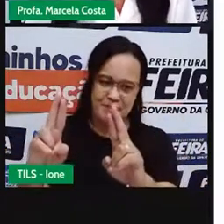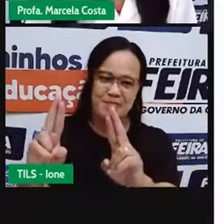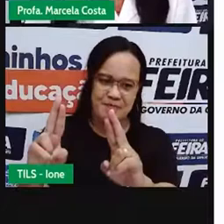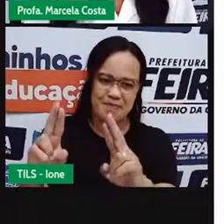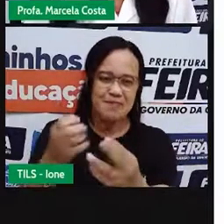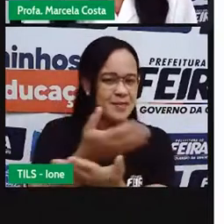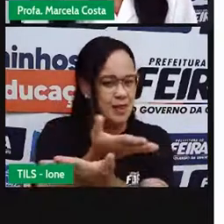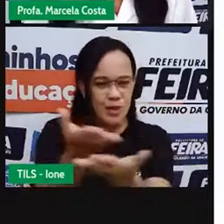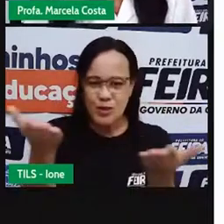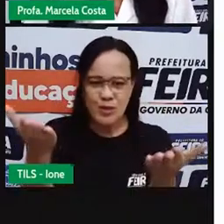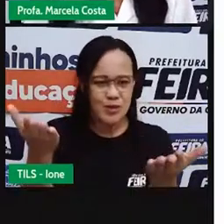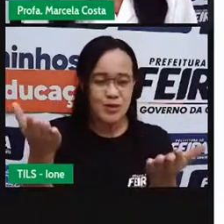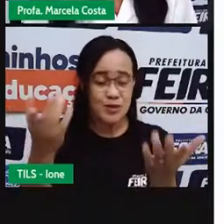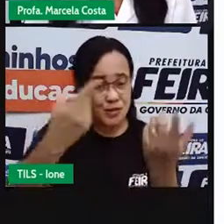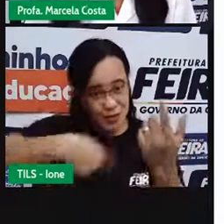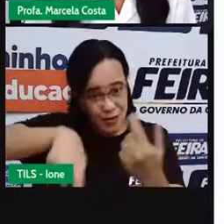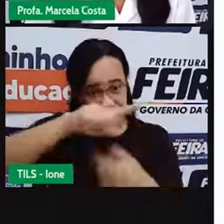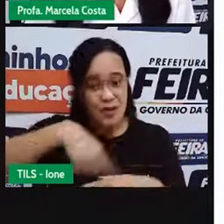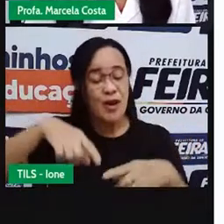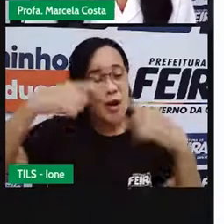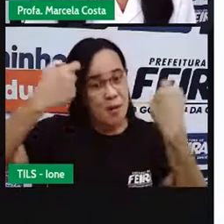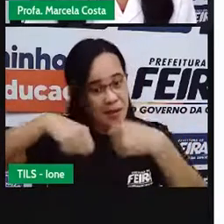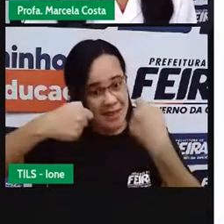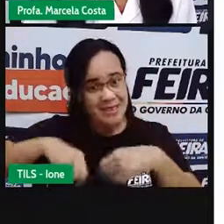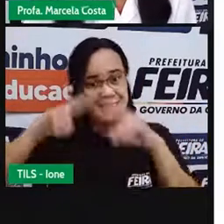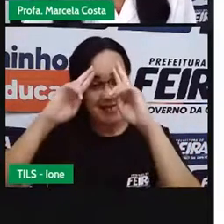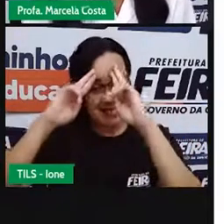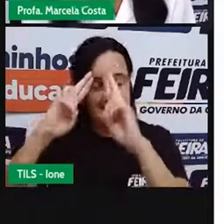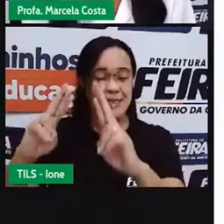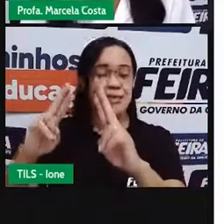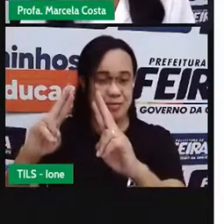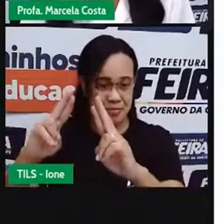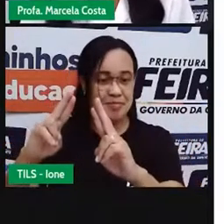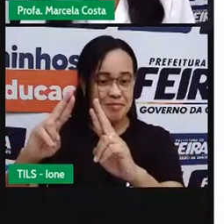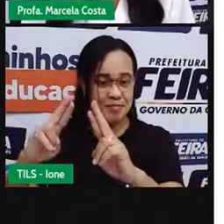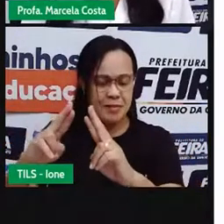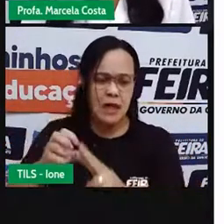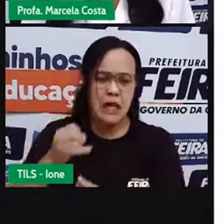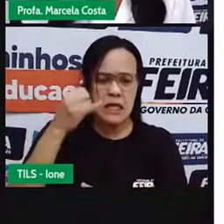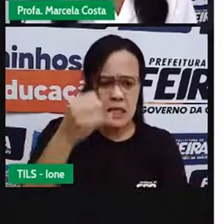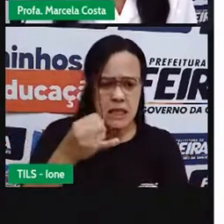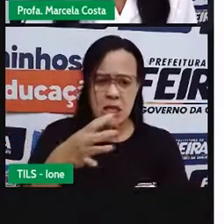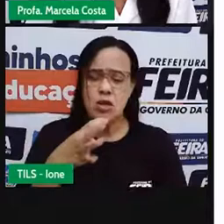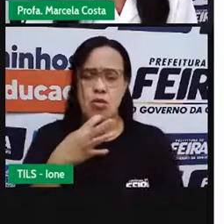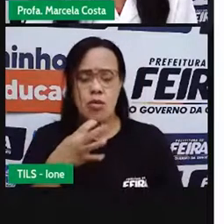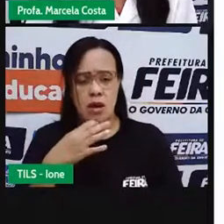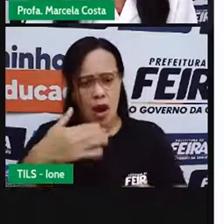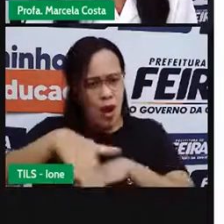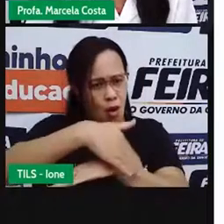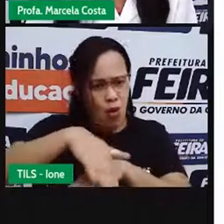tem alguma pessoa que você conheça que trabalhe como gari?